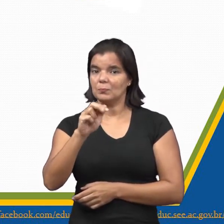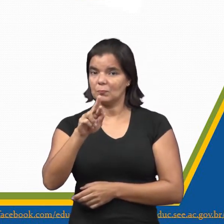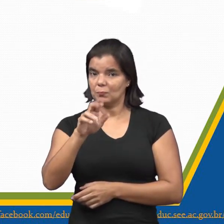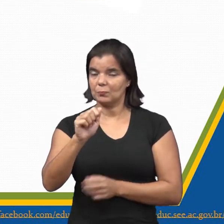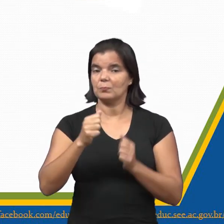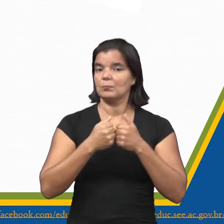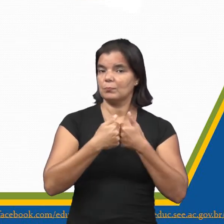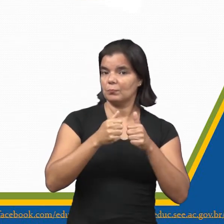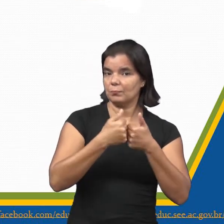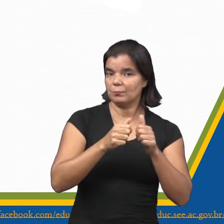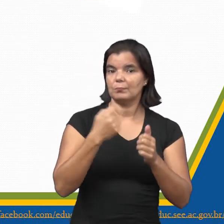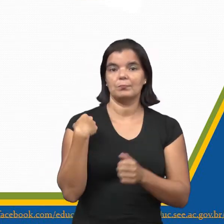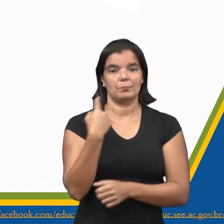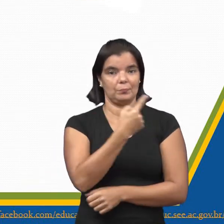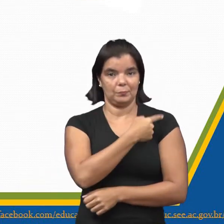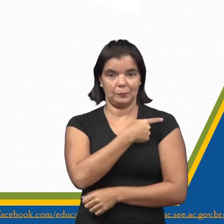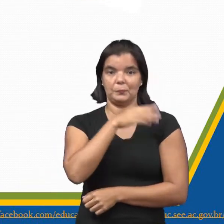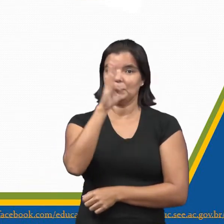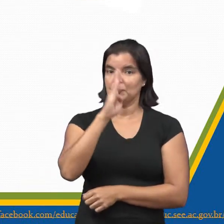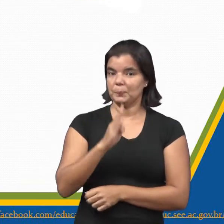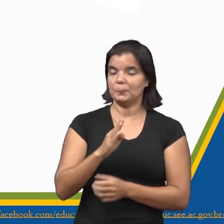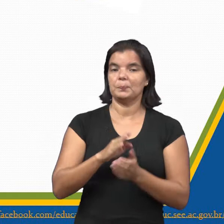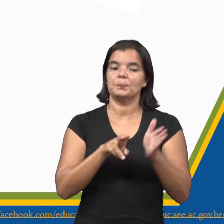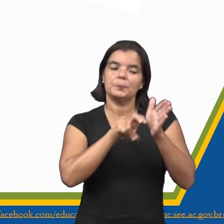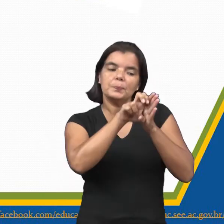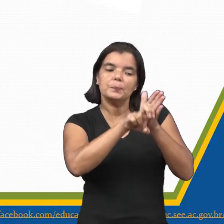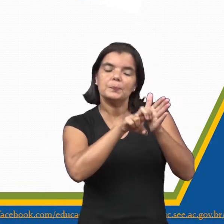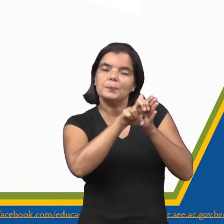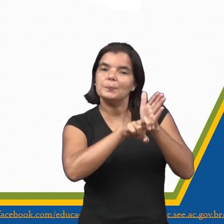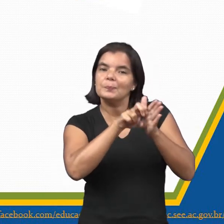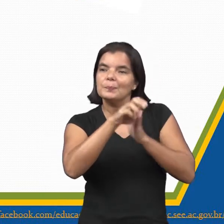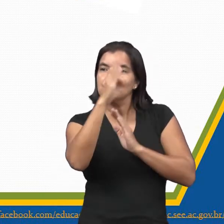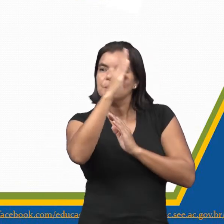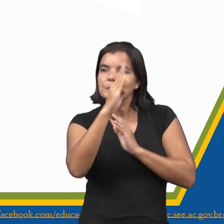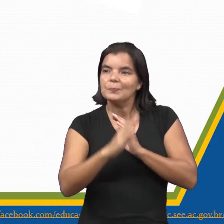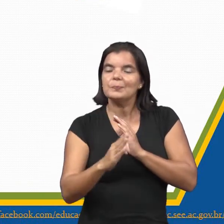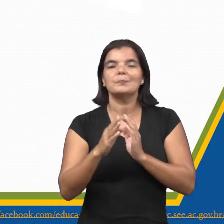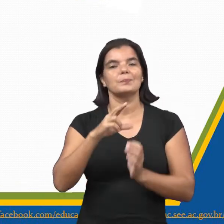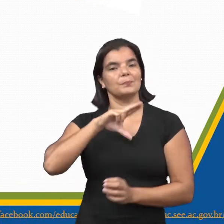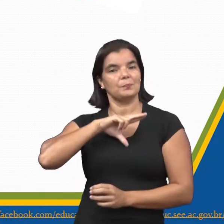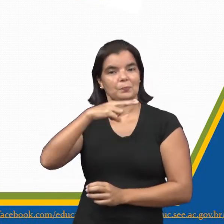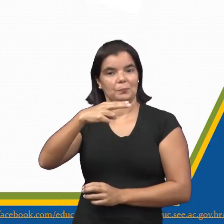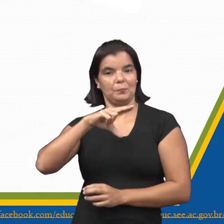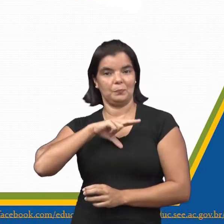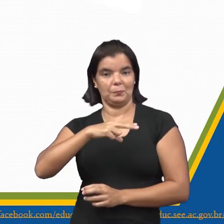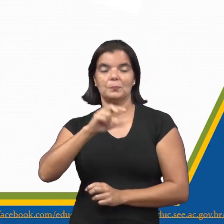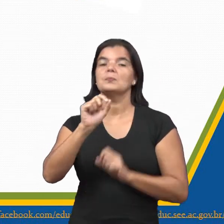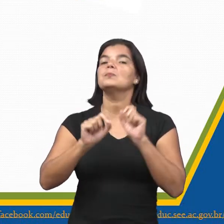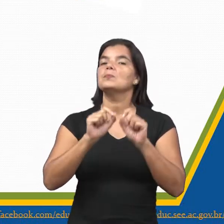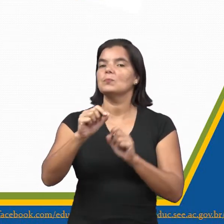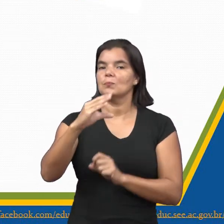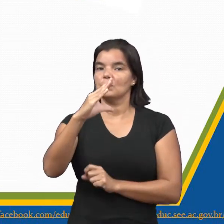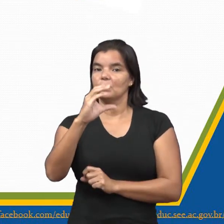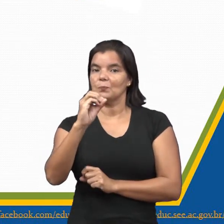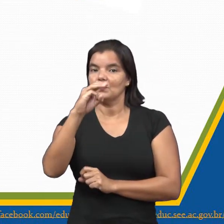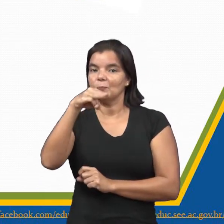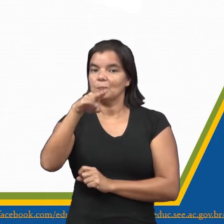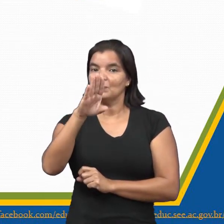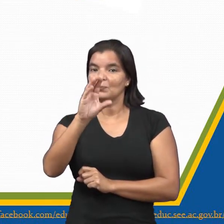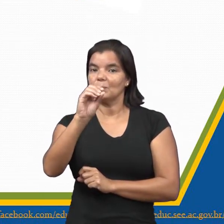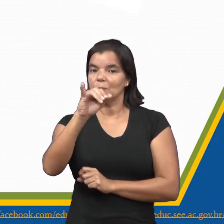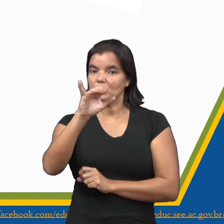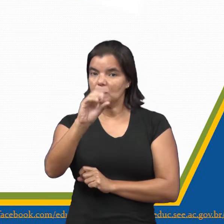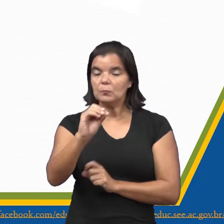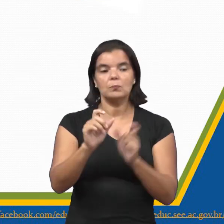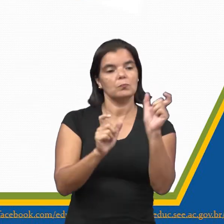é ônibus. Trem no Brasil e lá em Portugal é comboio, tá? Então